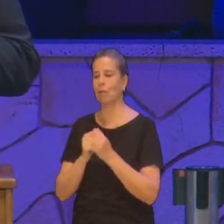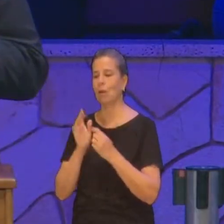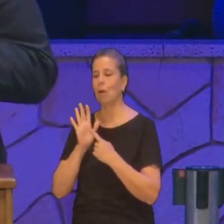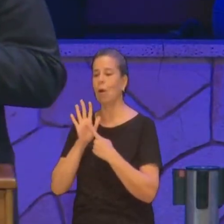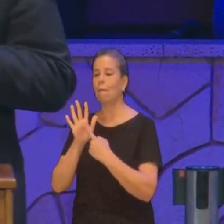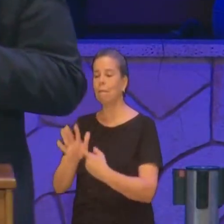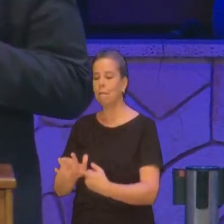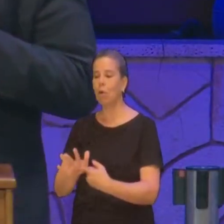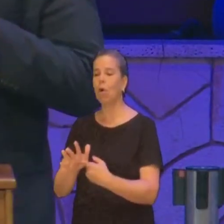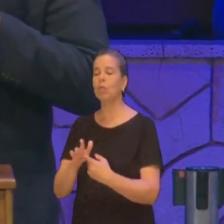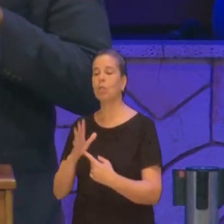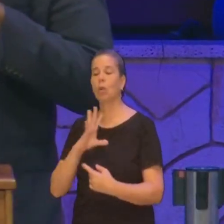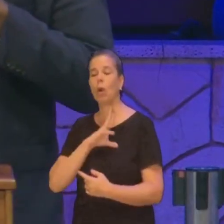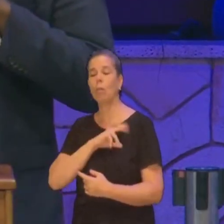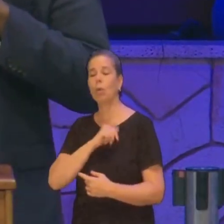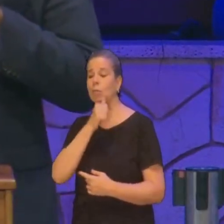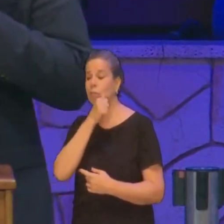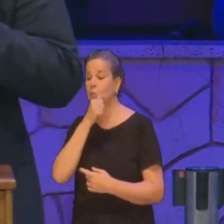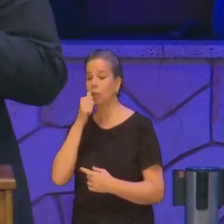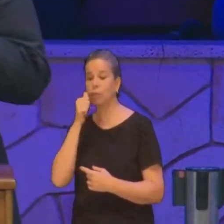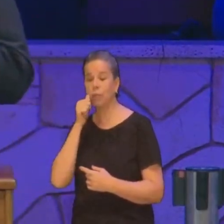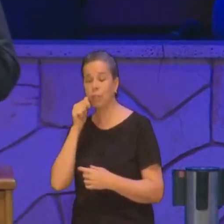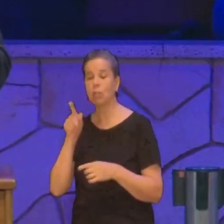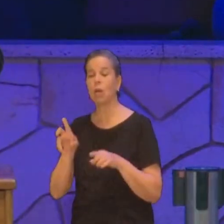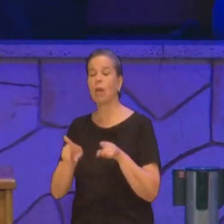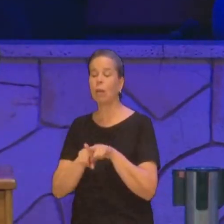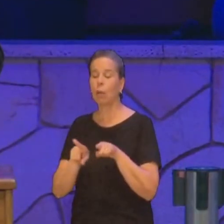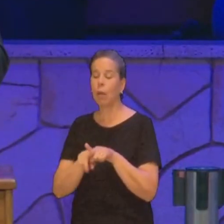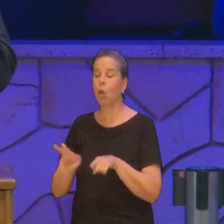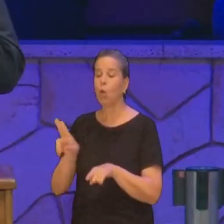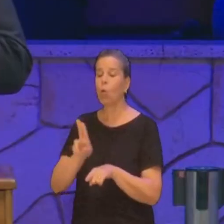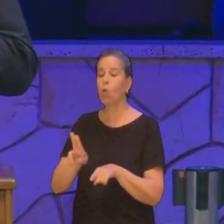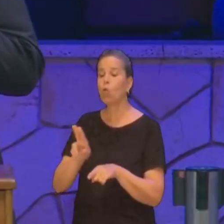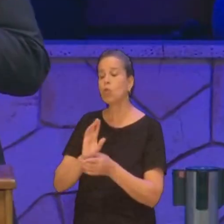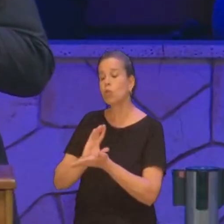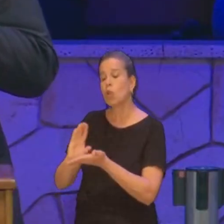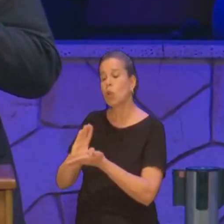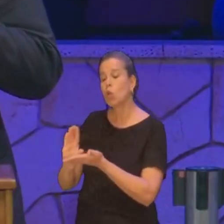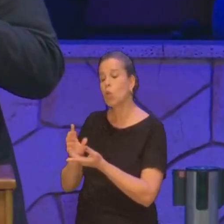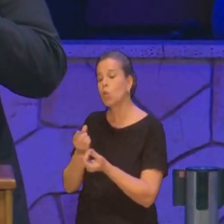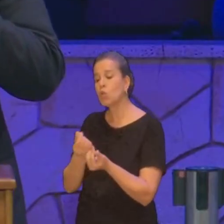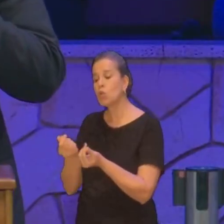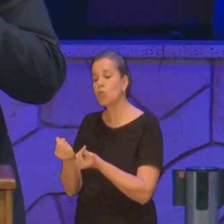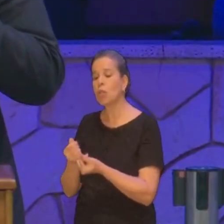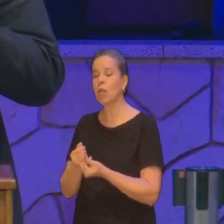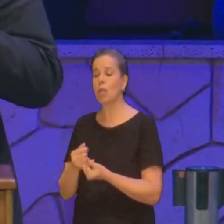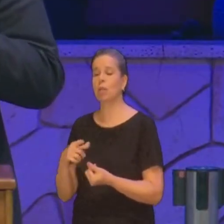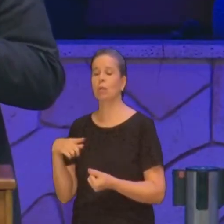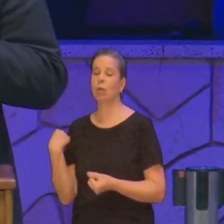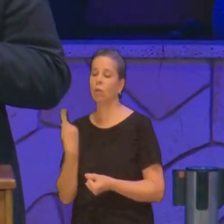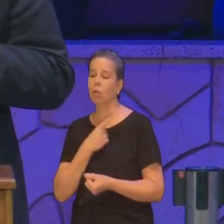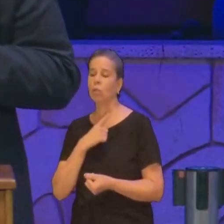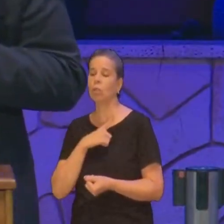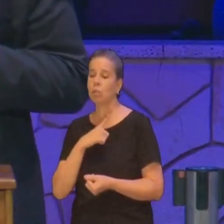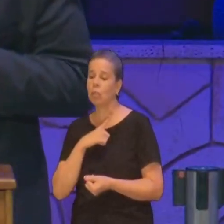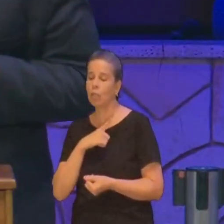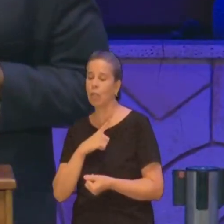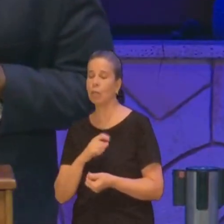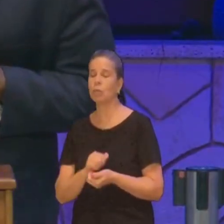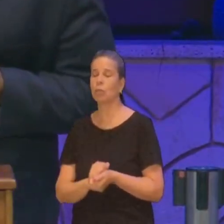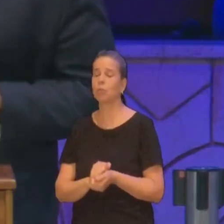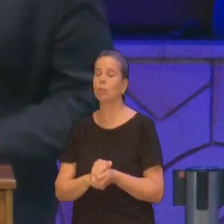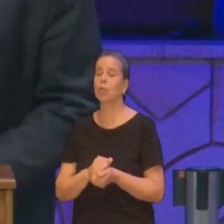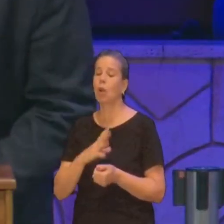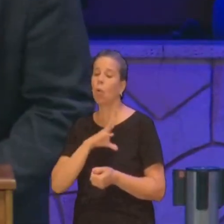sacrificial também através dos recursos e também do amor sacrificial de forma